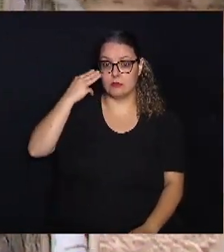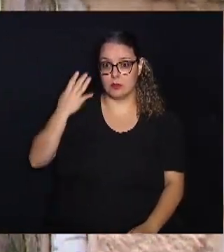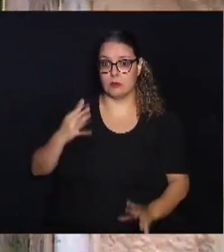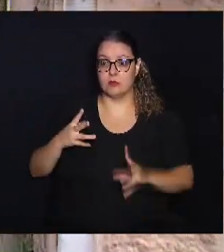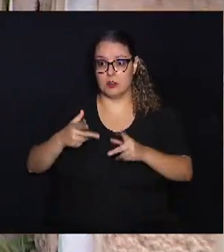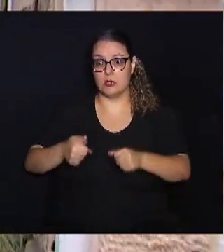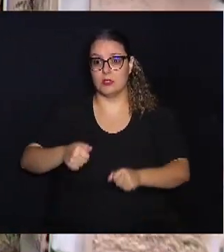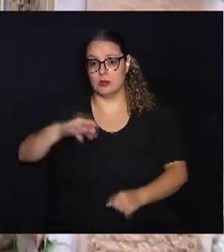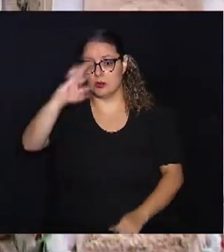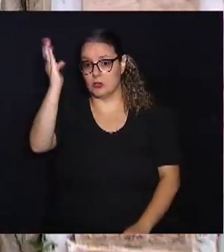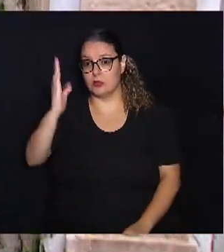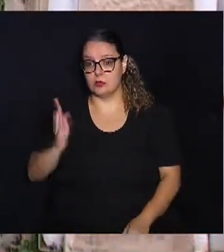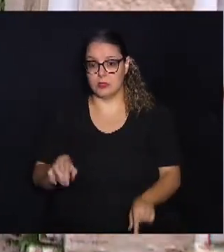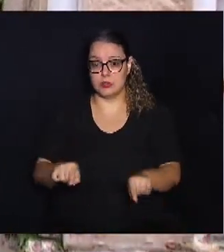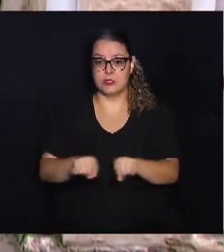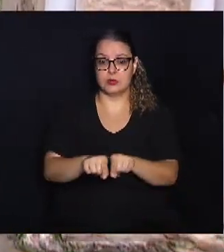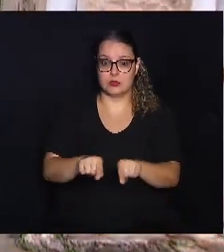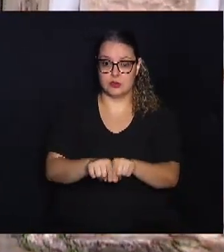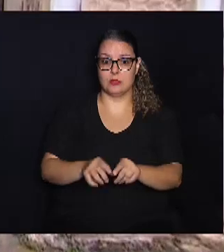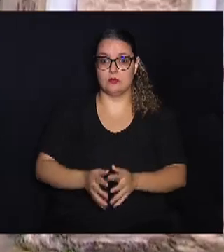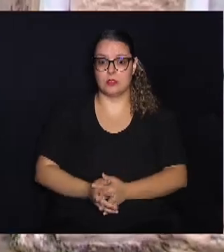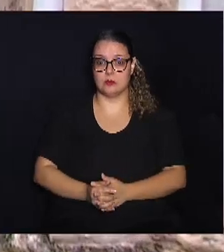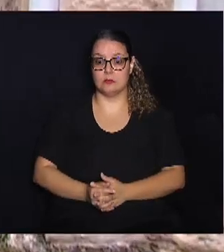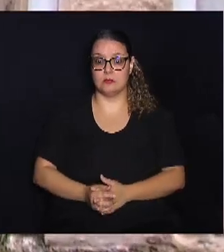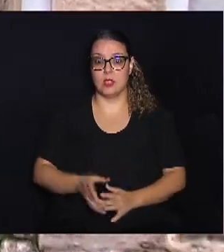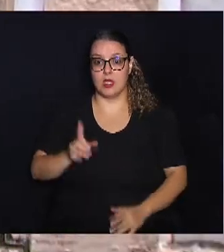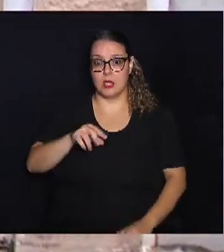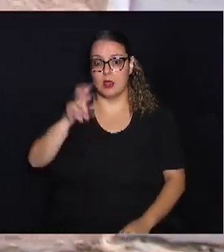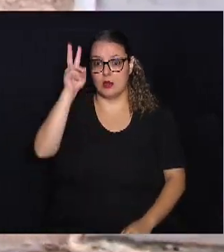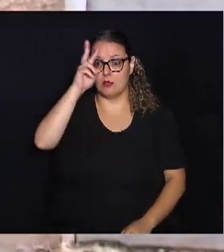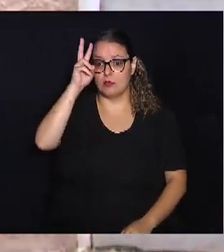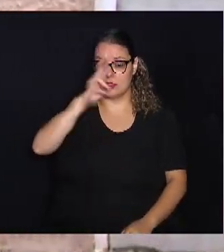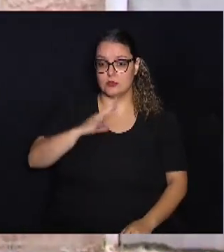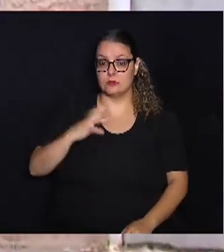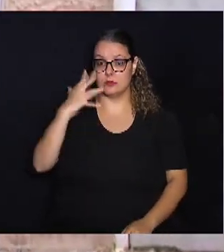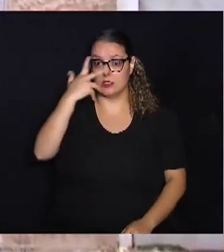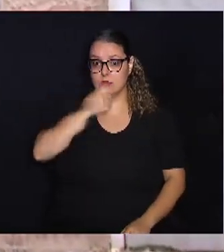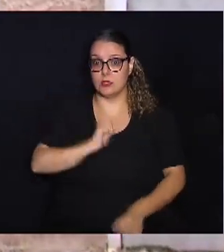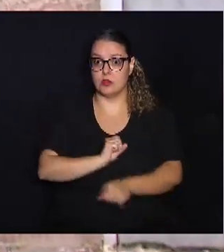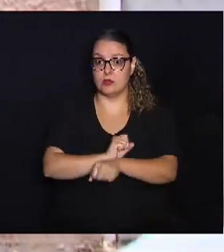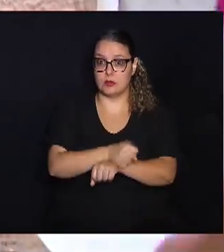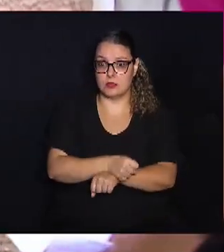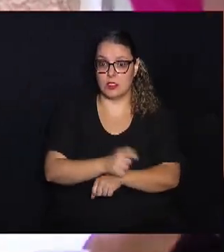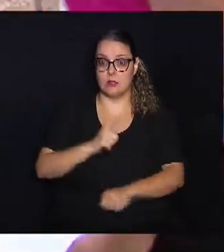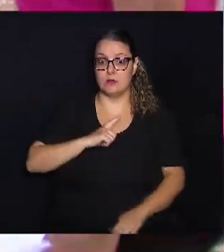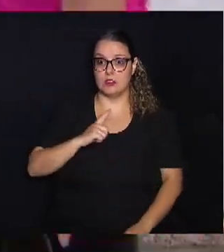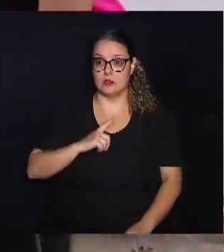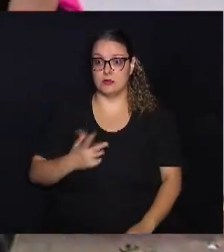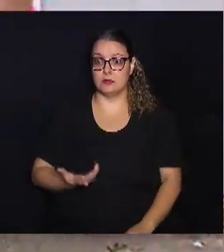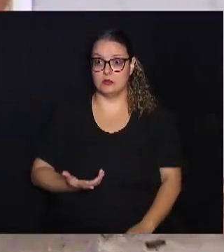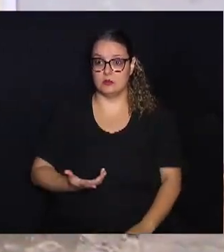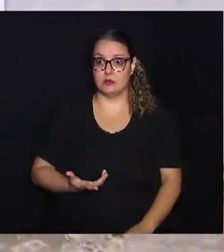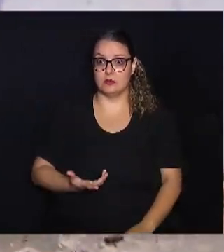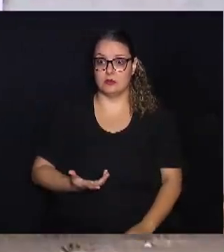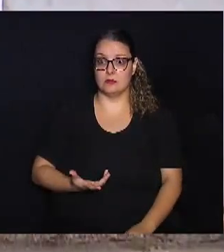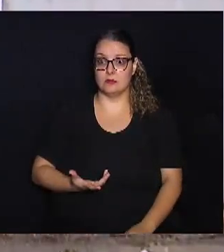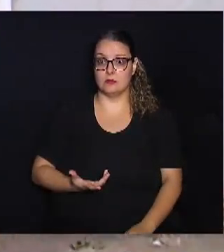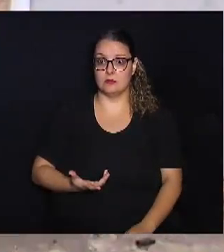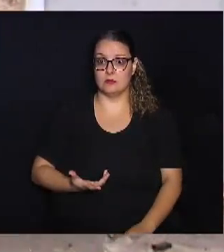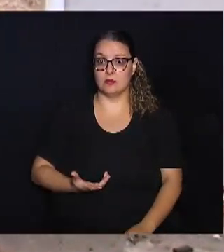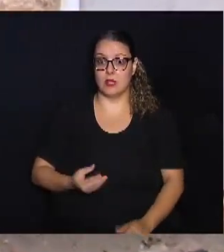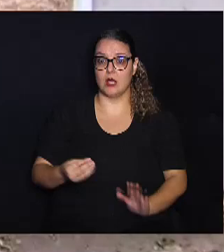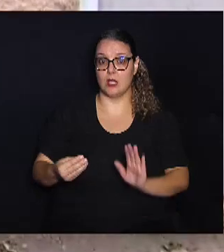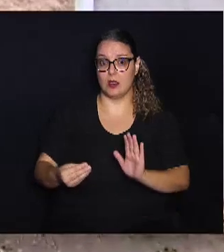Brasil também, porque é uma história muito bonita, que o escravo ele teve a sua